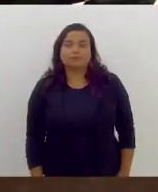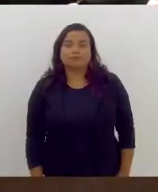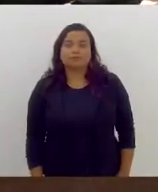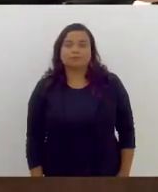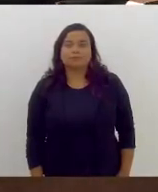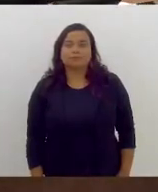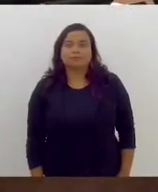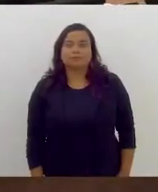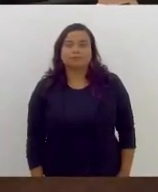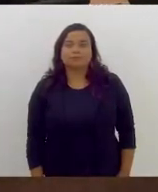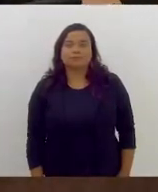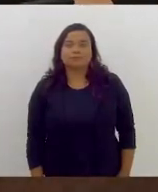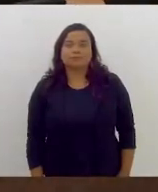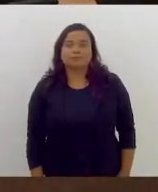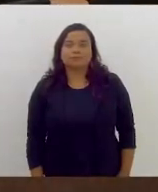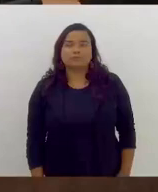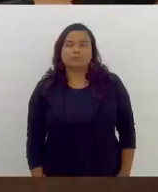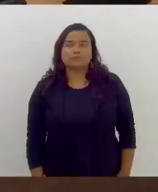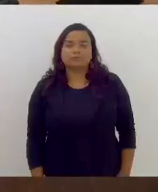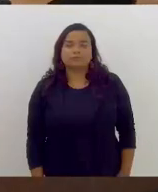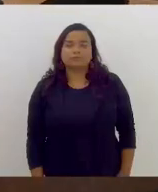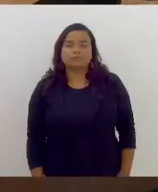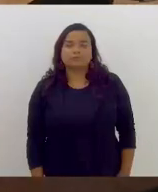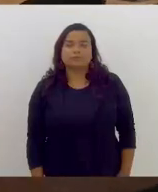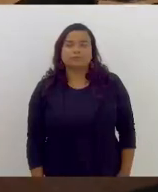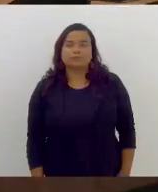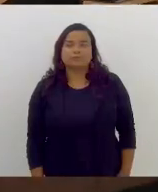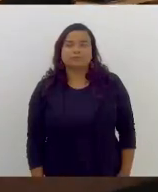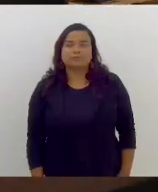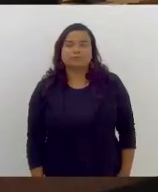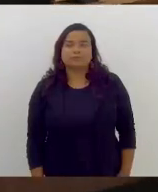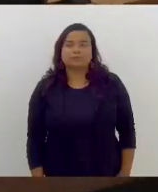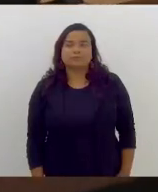pátria amada, Brasil.